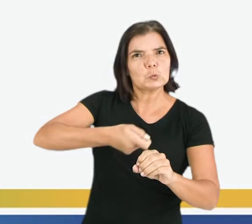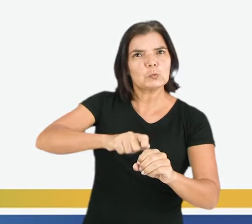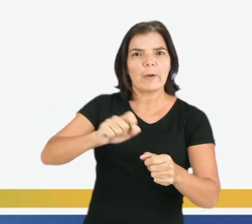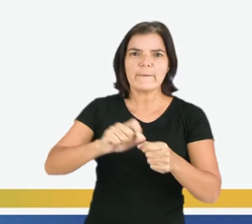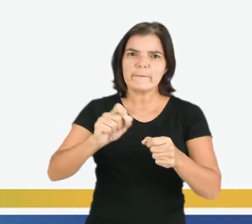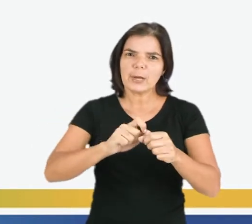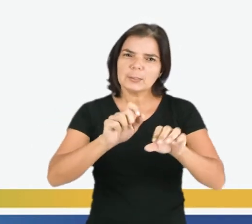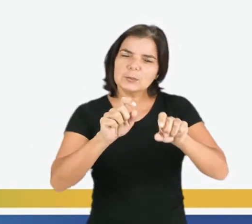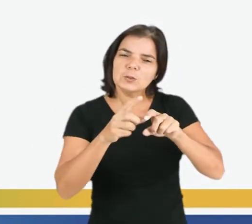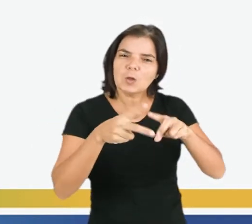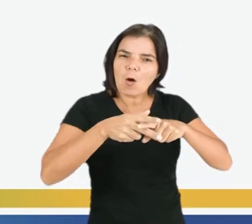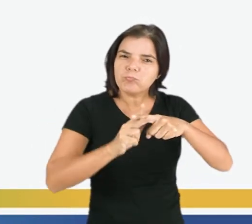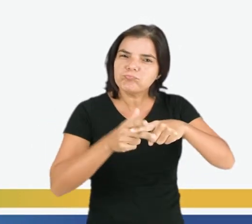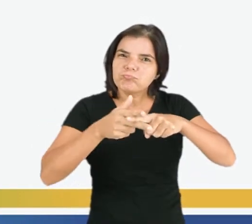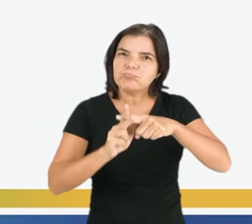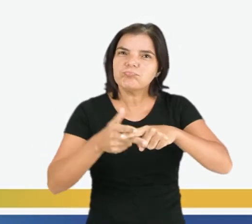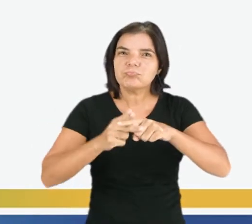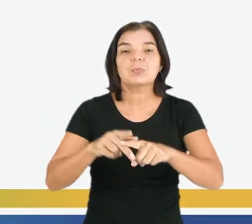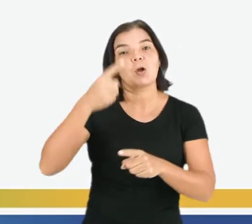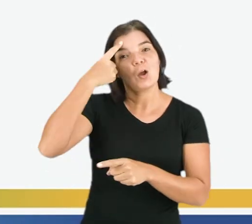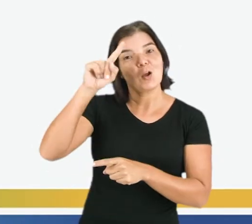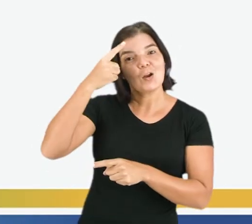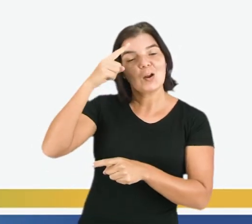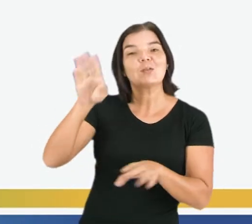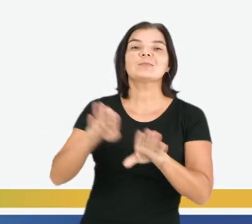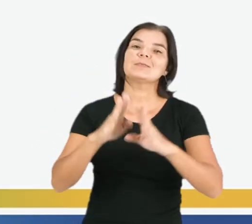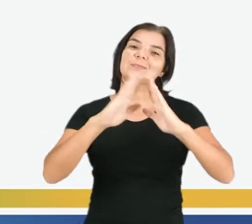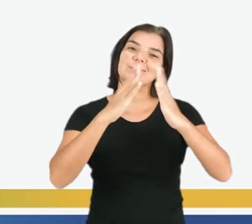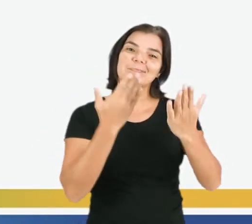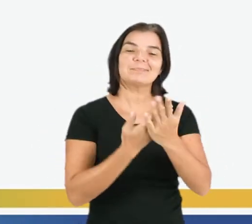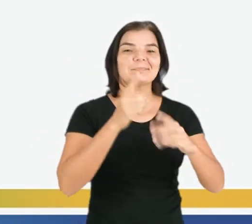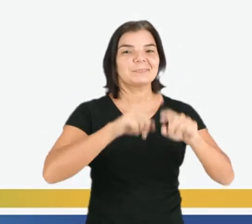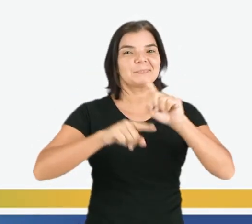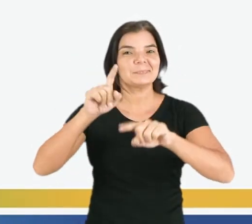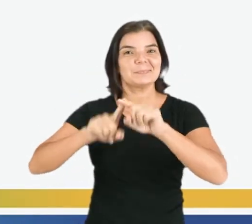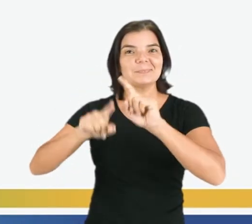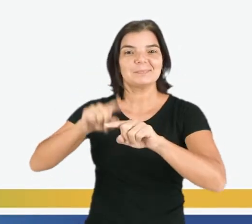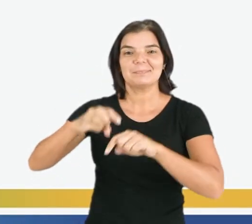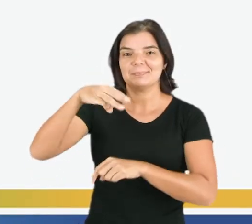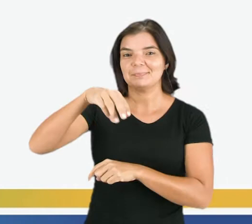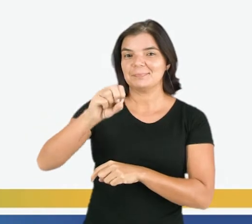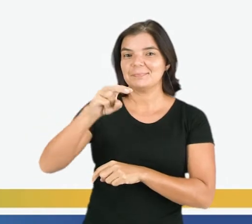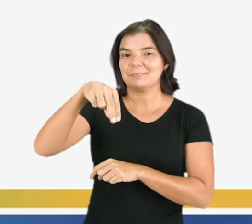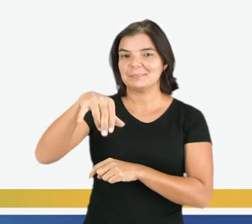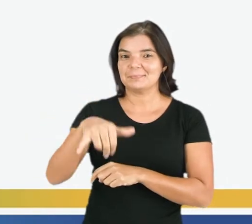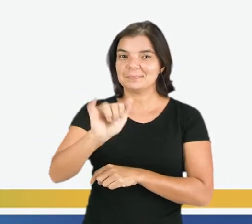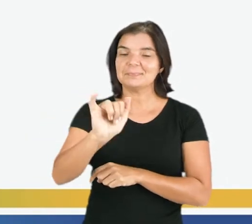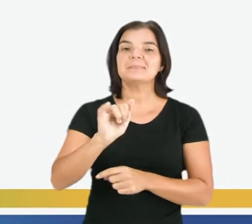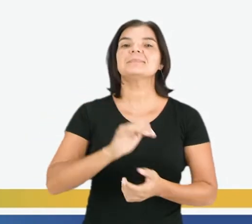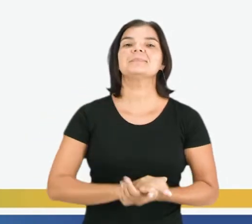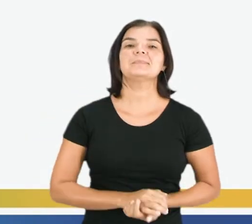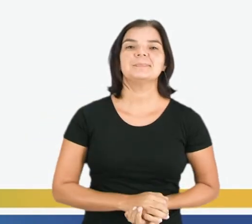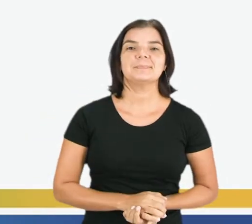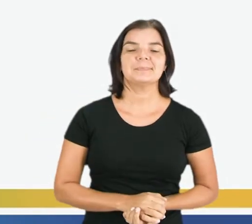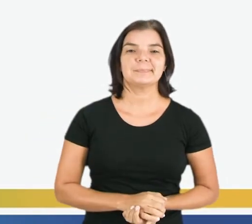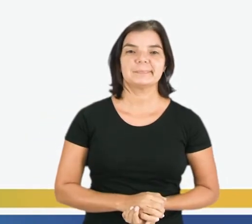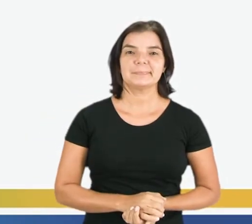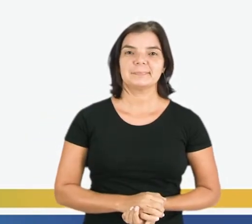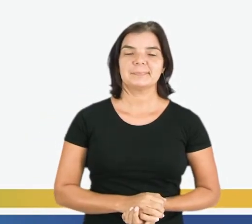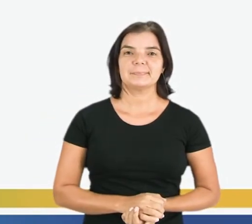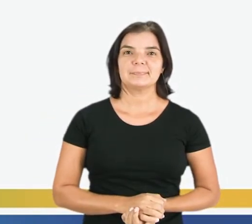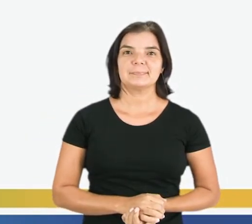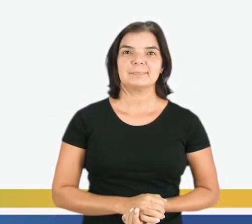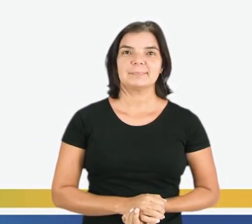Fazer concerto. É criar. Escolinha de ferramentas do Mani.